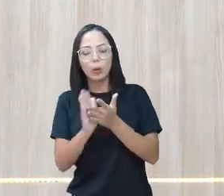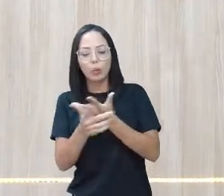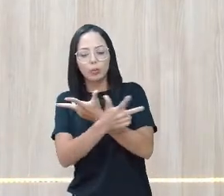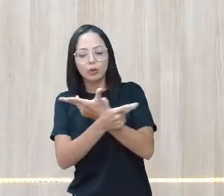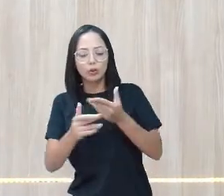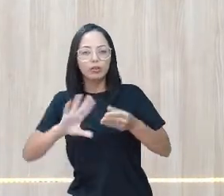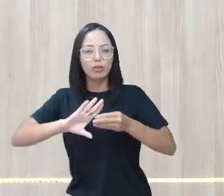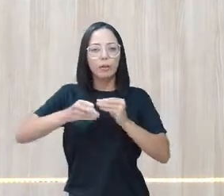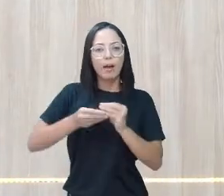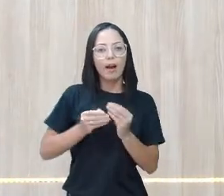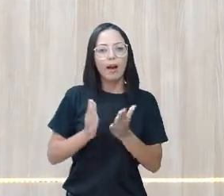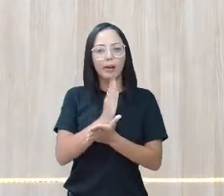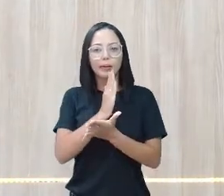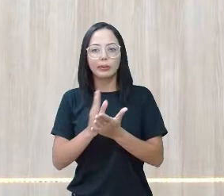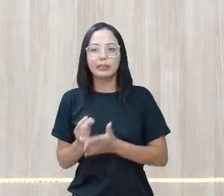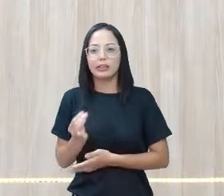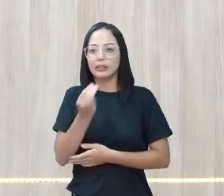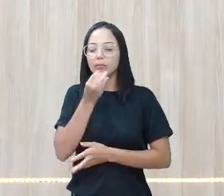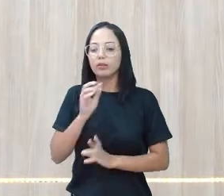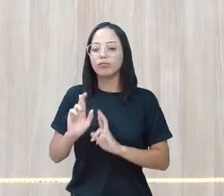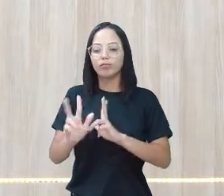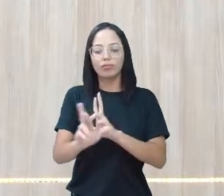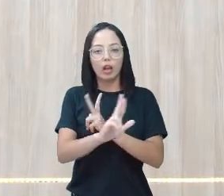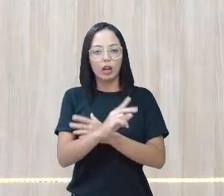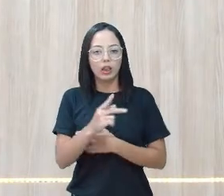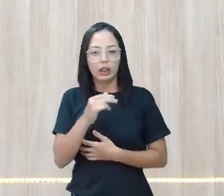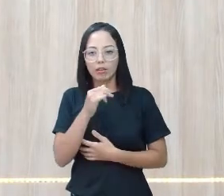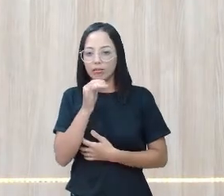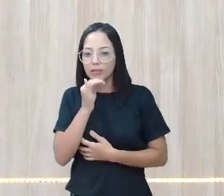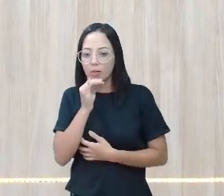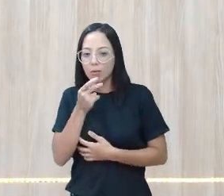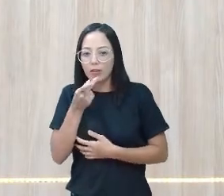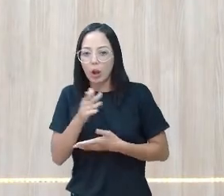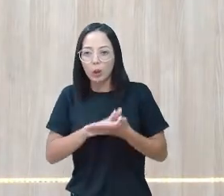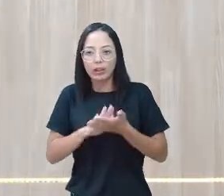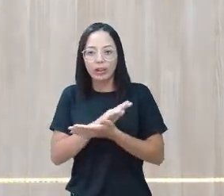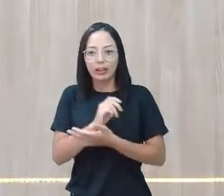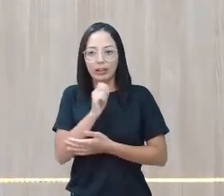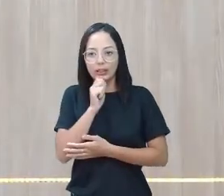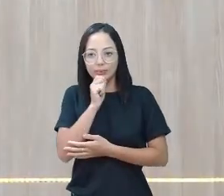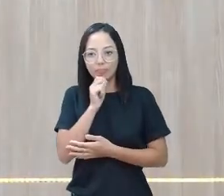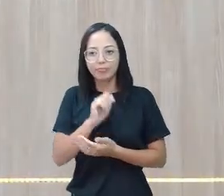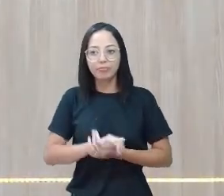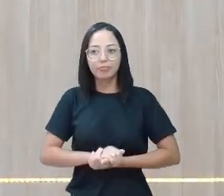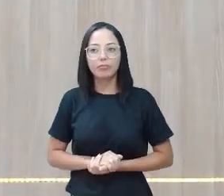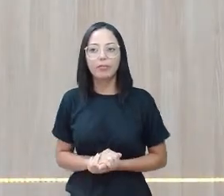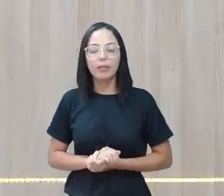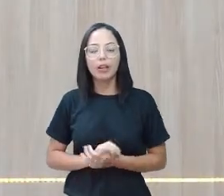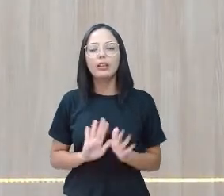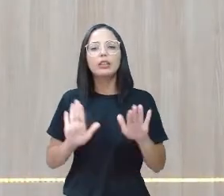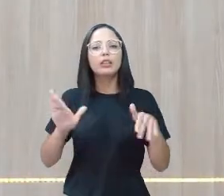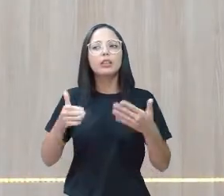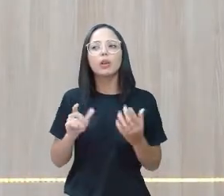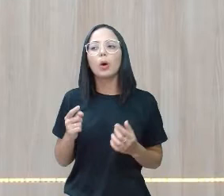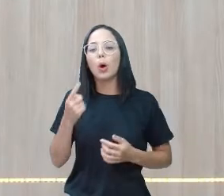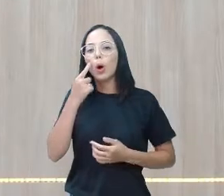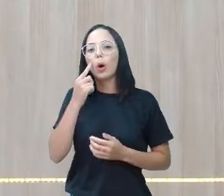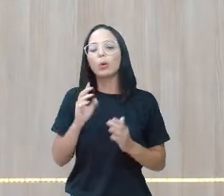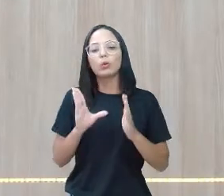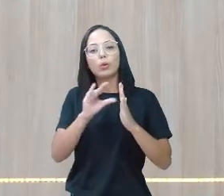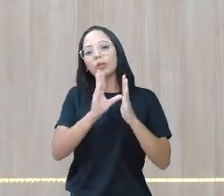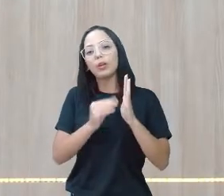mais alguns elementos diferentes que a gente não trouxe ainda. Tá bom? Vamos começar? Então, nosso assunto é o